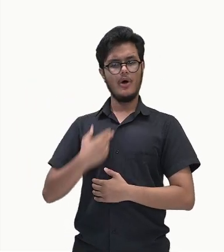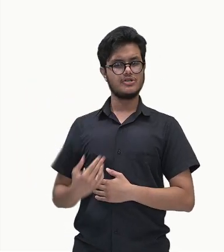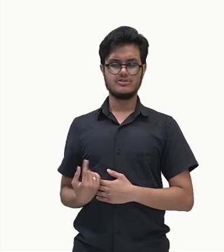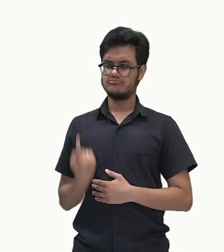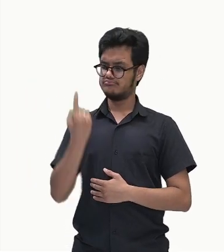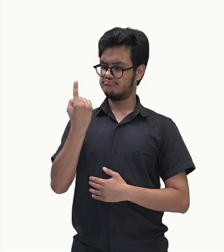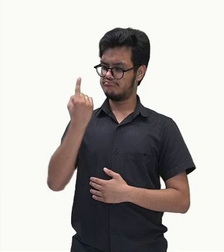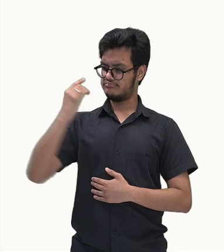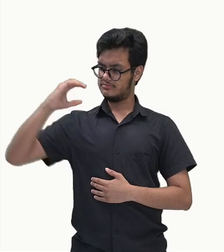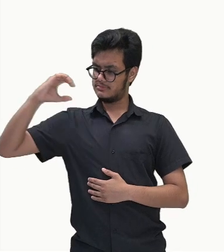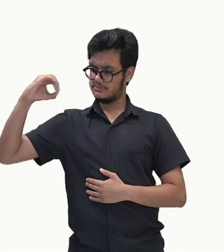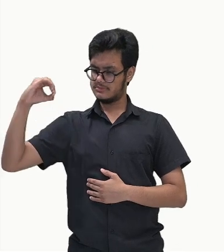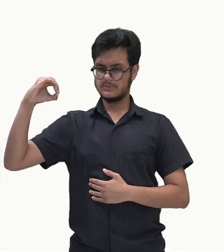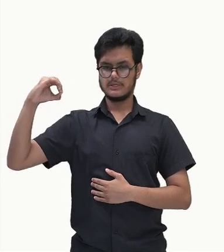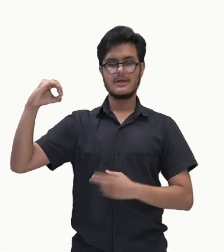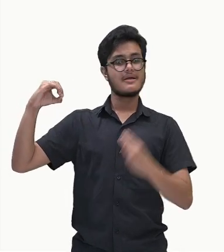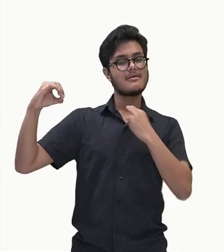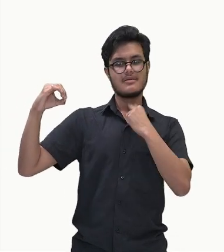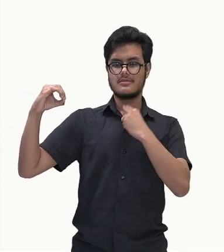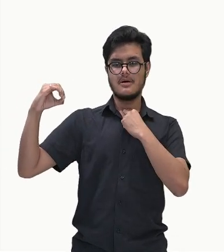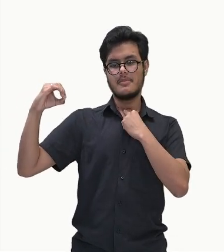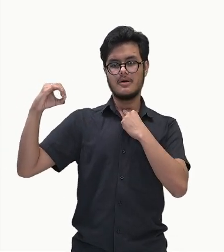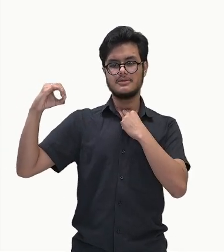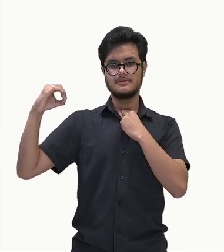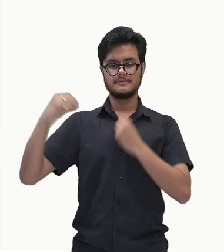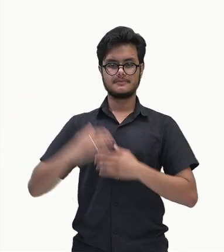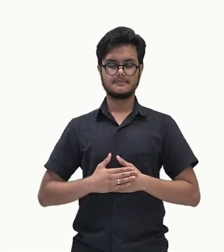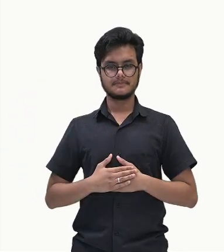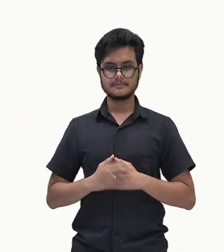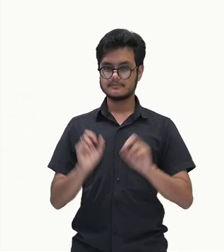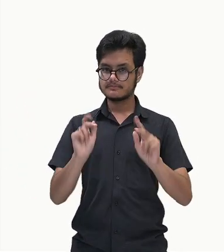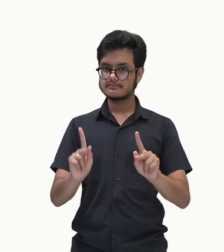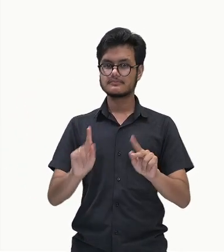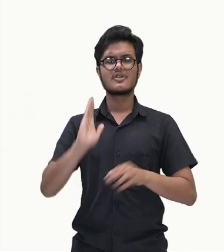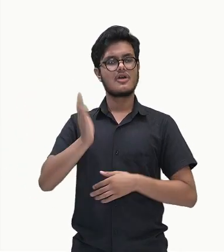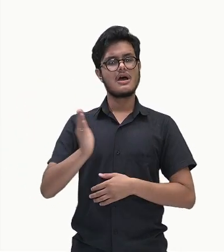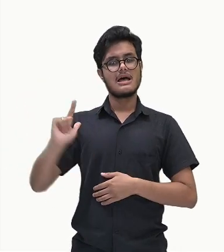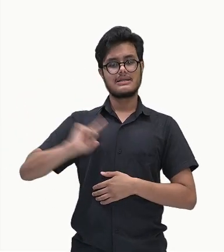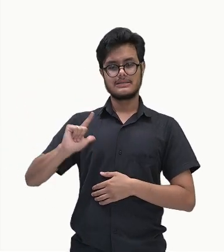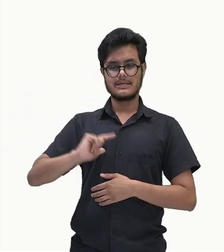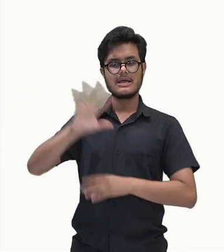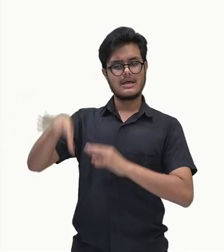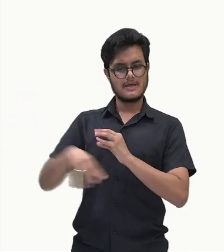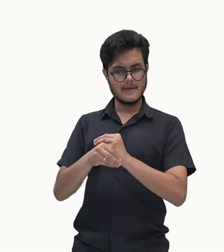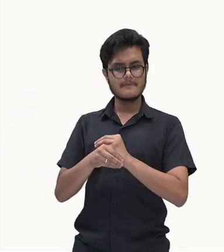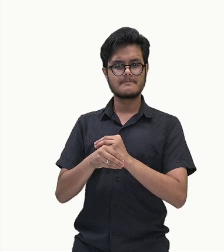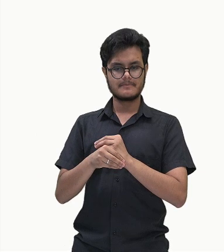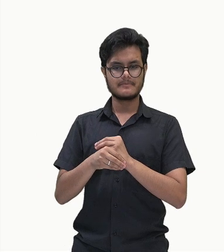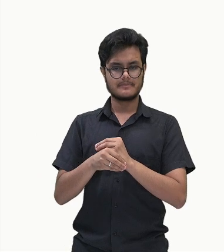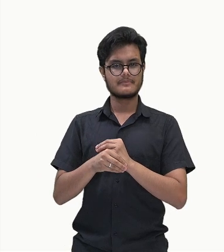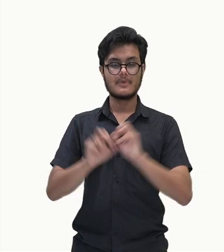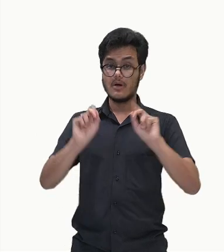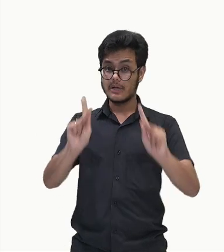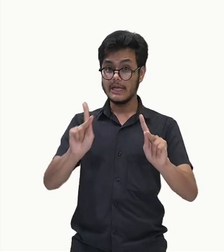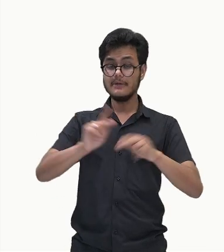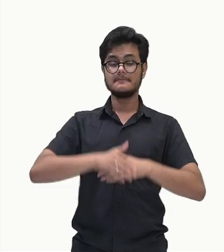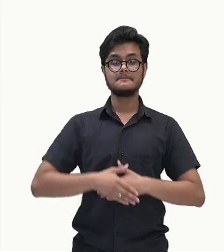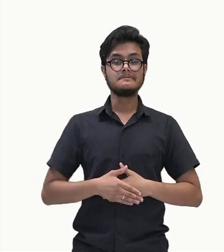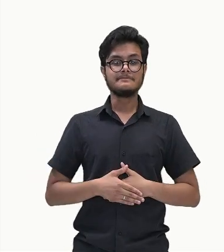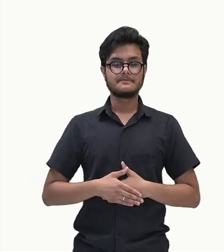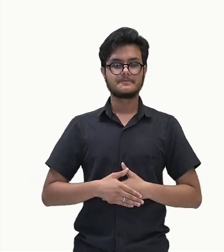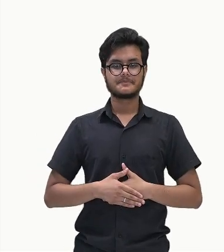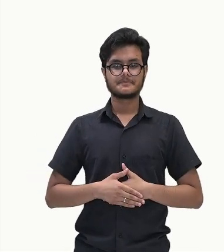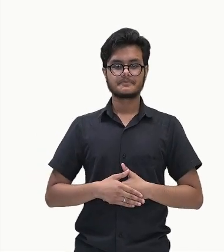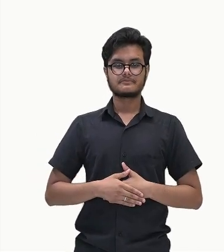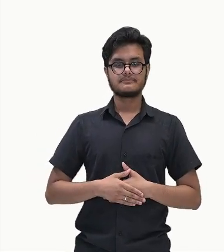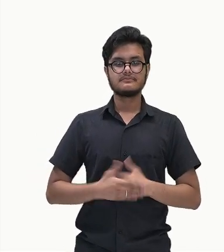o zero nem o um no primeiro e no segundo algarismo já que eles já fazem parte do Último e penúltimo algarismos então